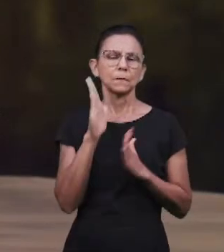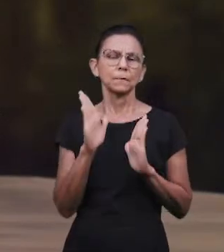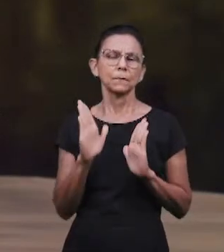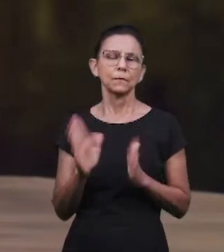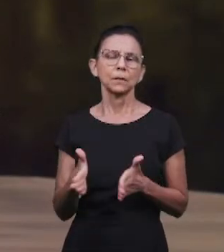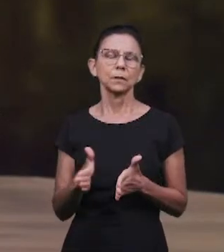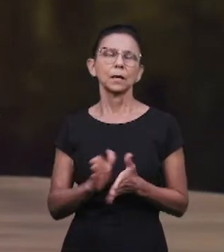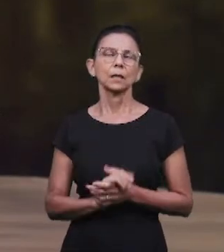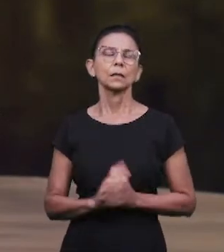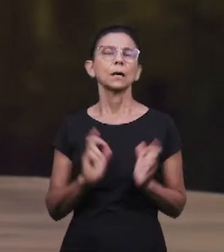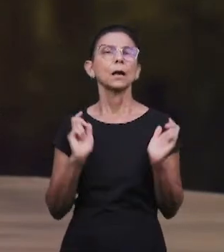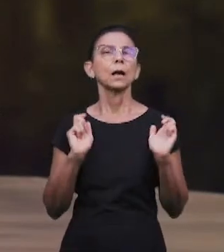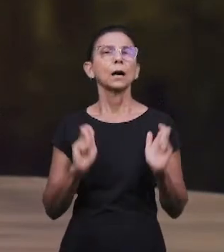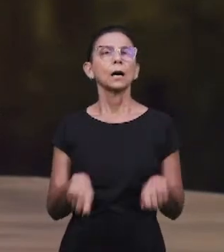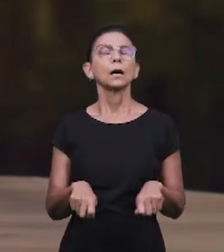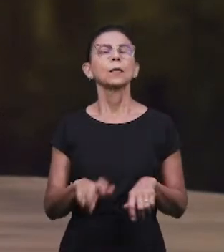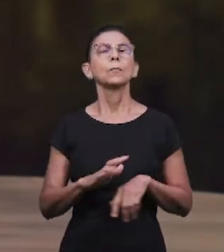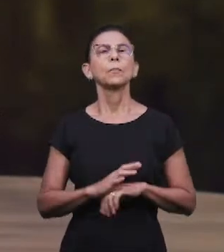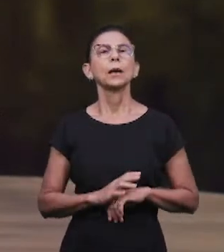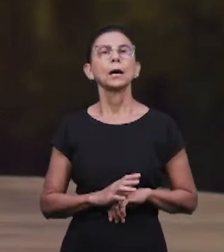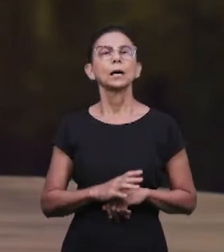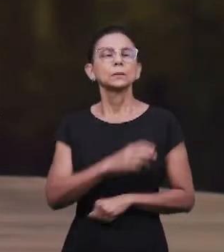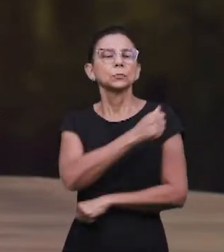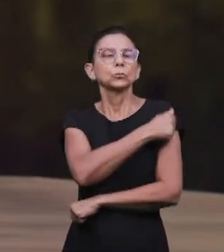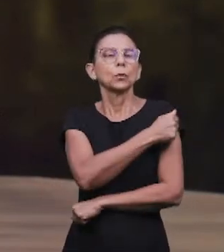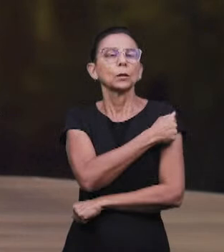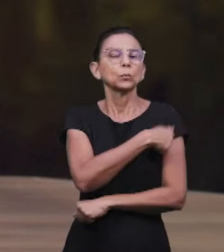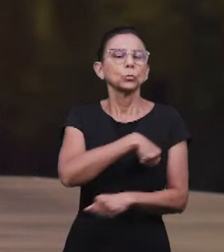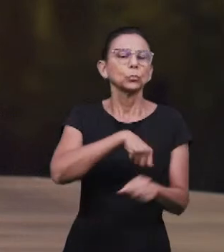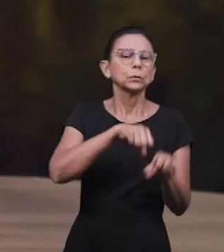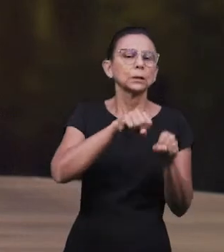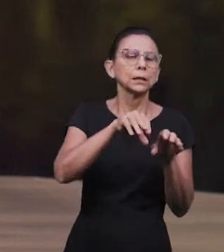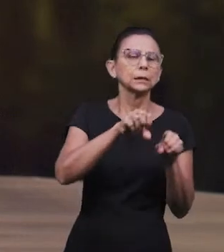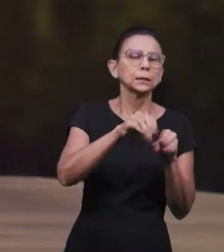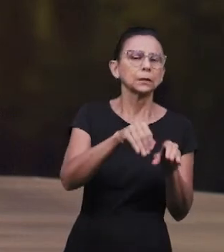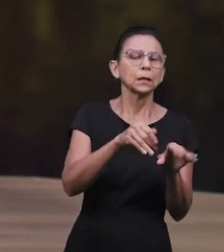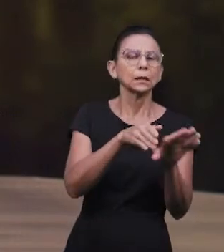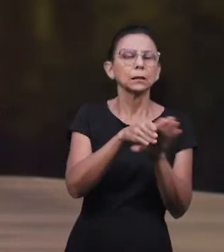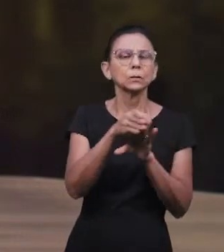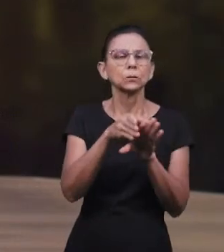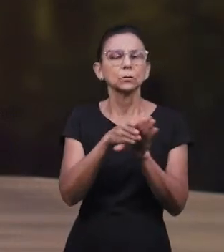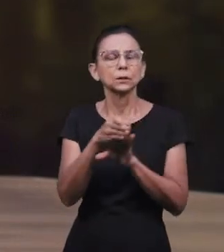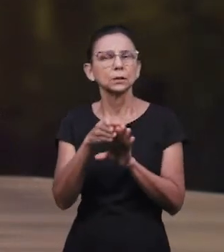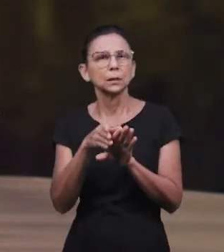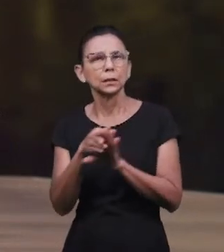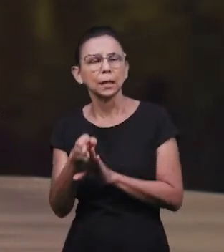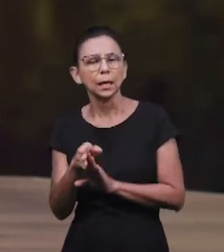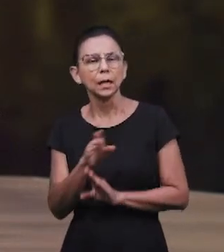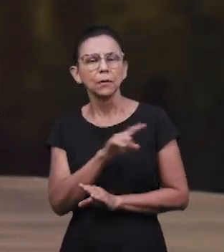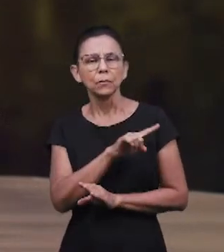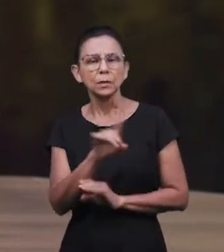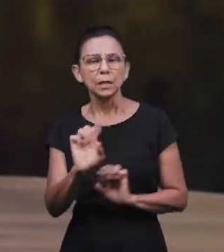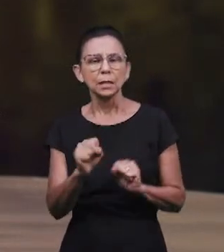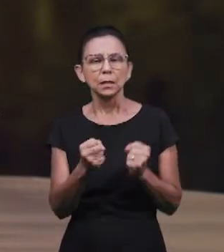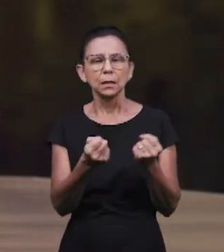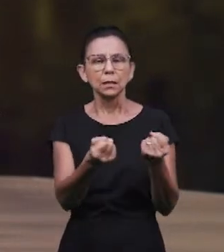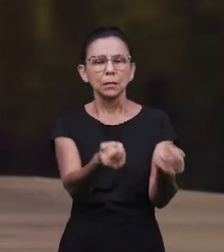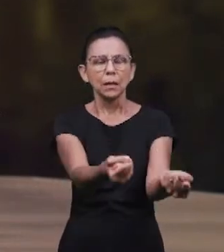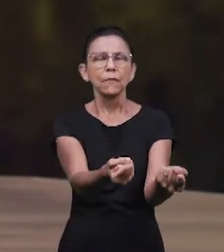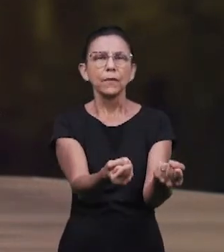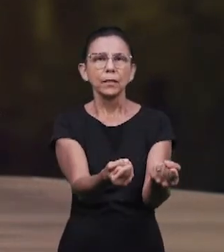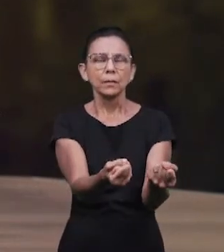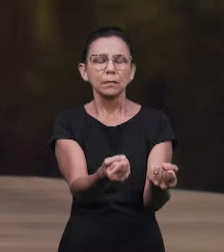servas capazes de orientar seus alunos para saberem